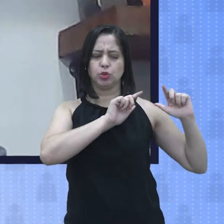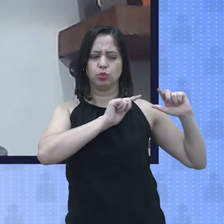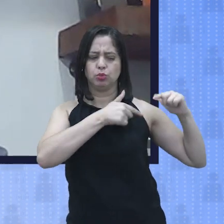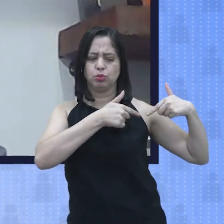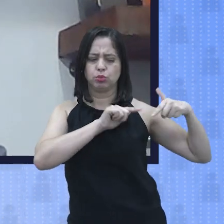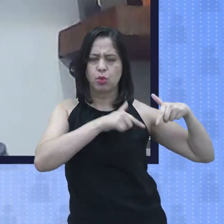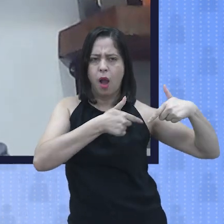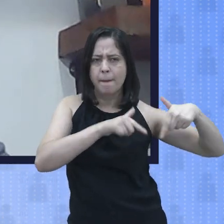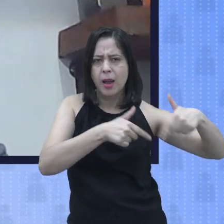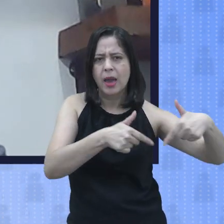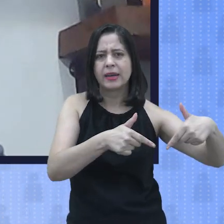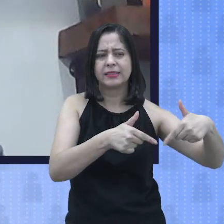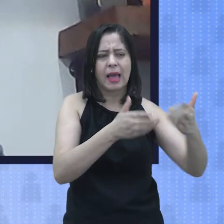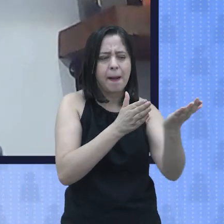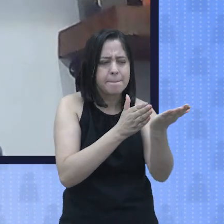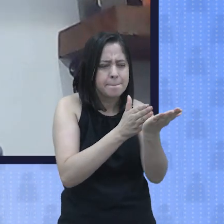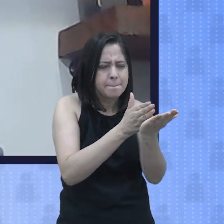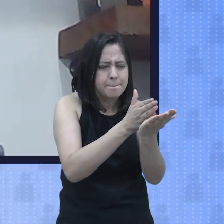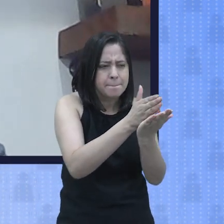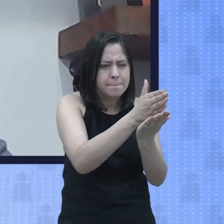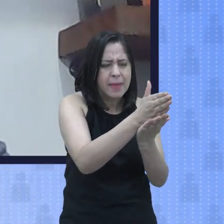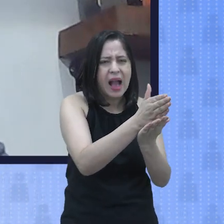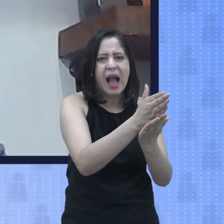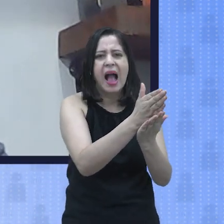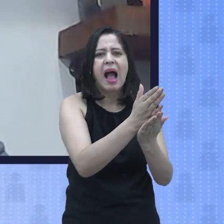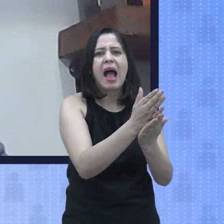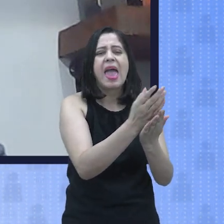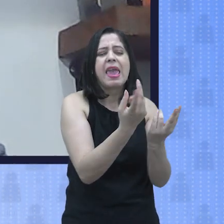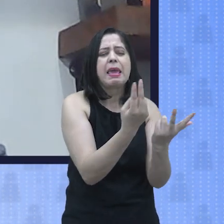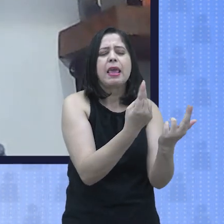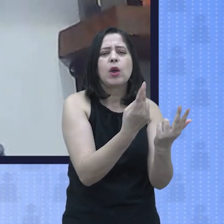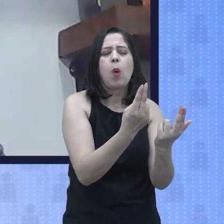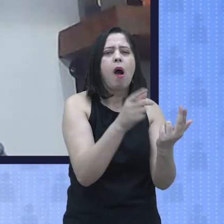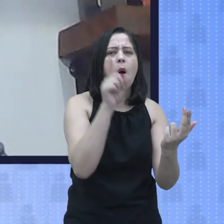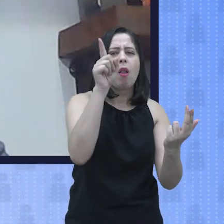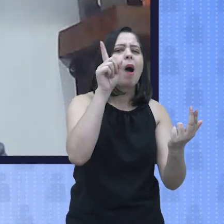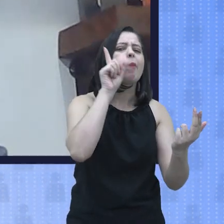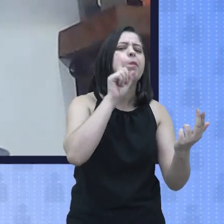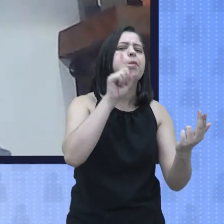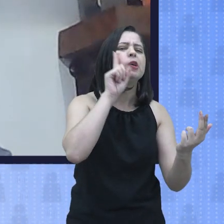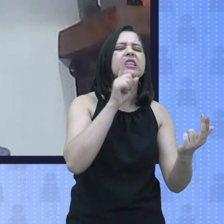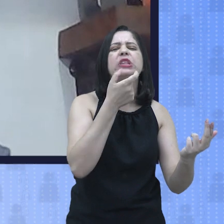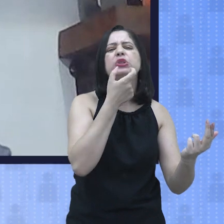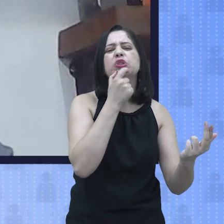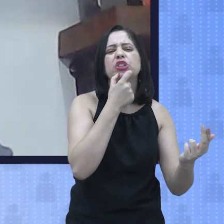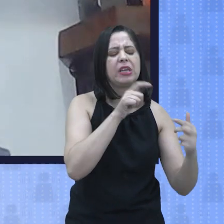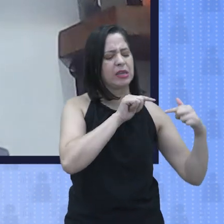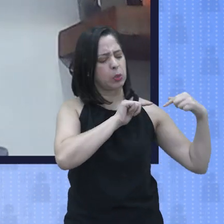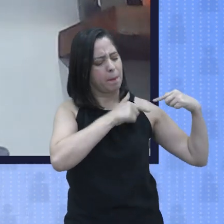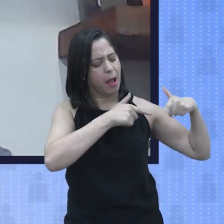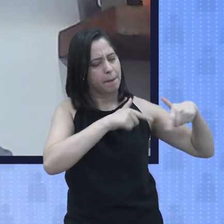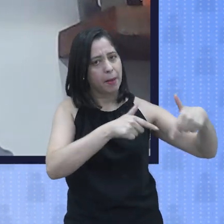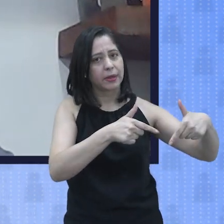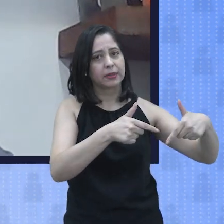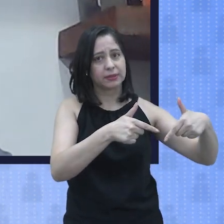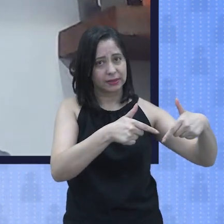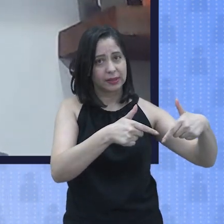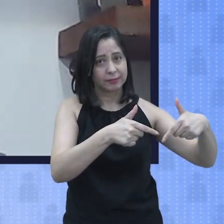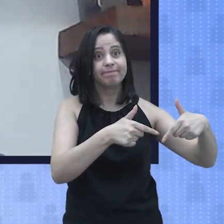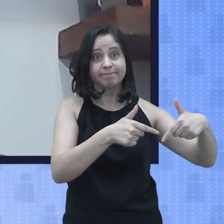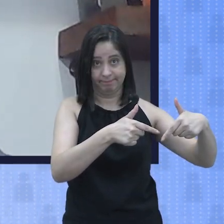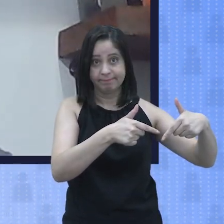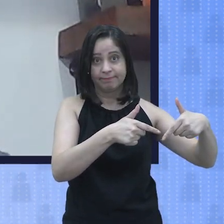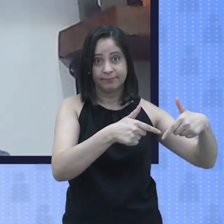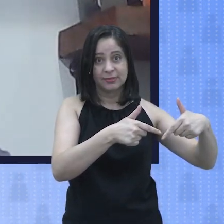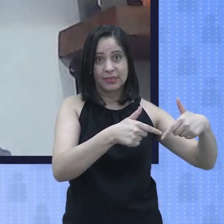partido conservador, de um partido que tem uma linha ideológica conservadora no modelo Lockeano,